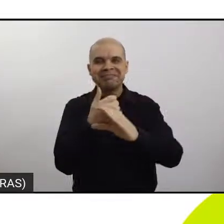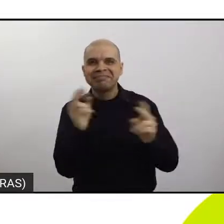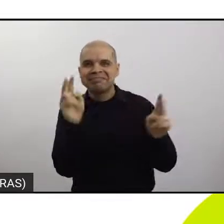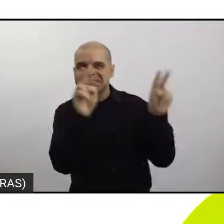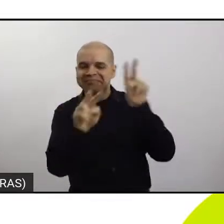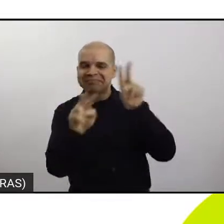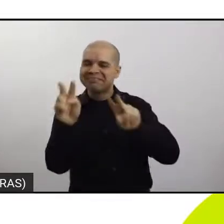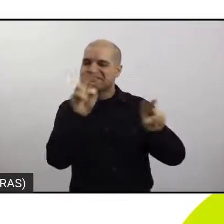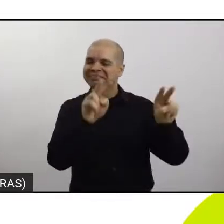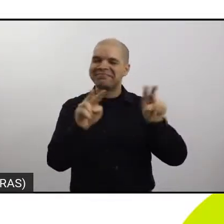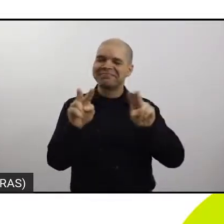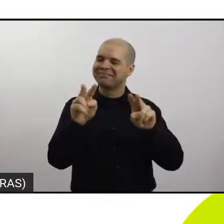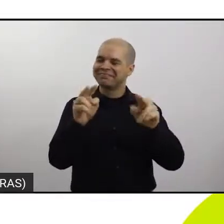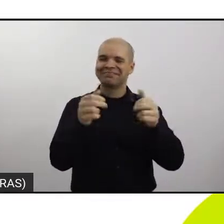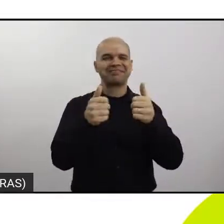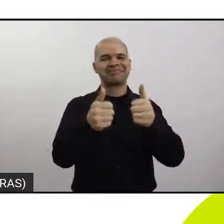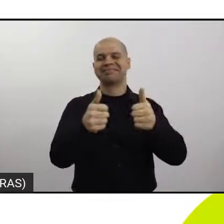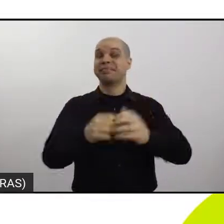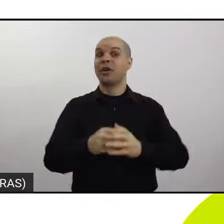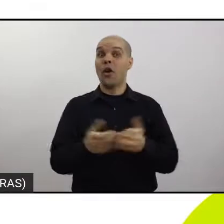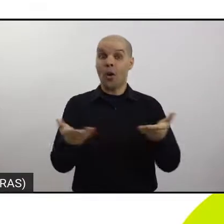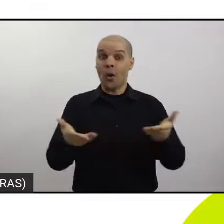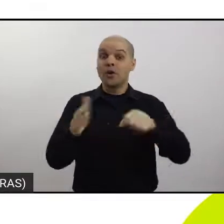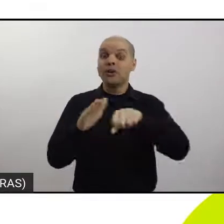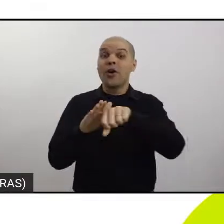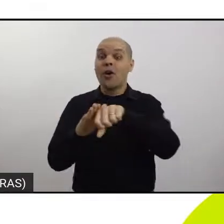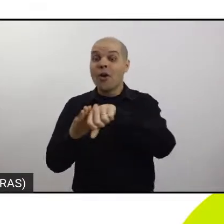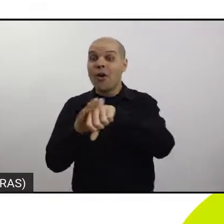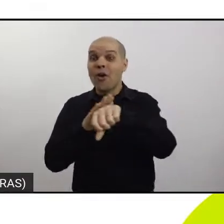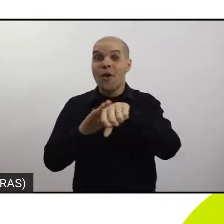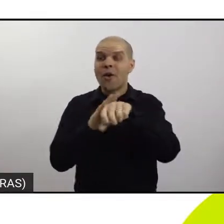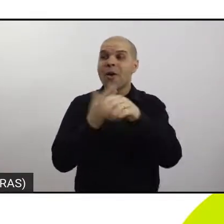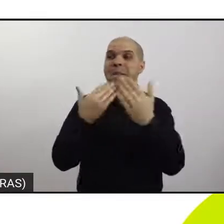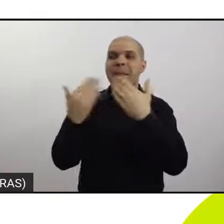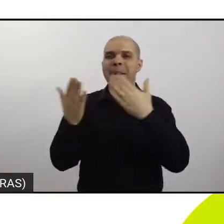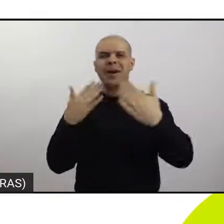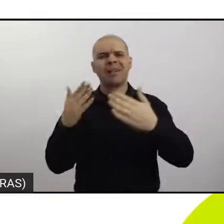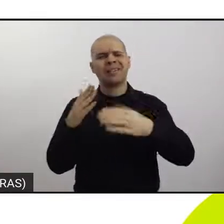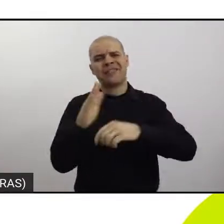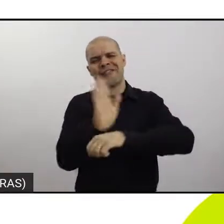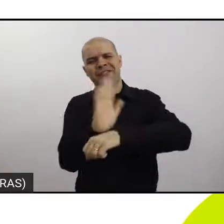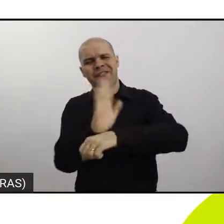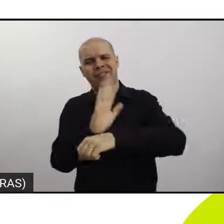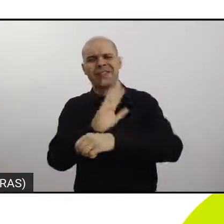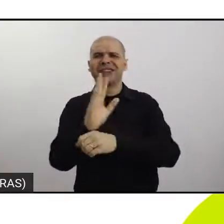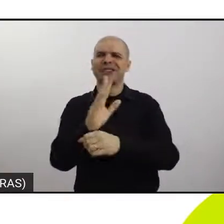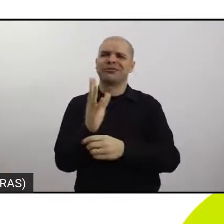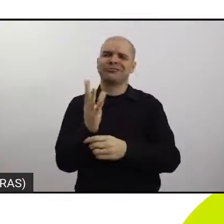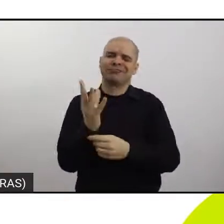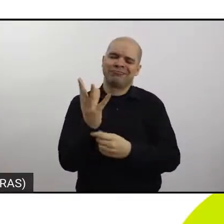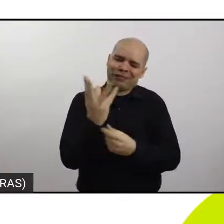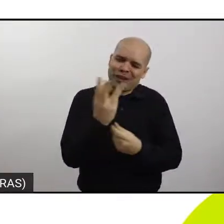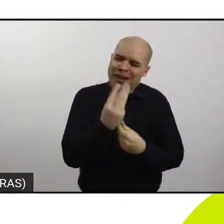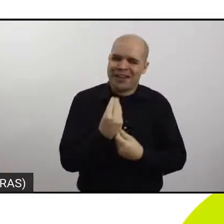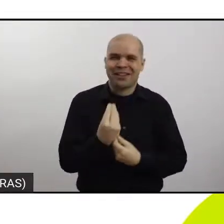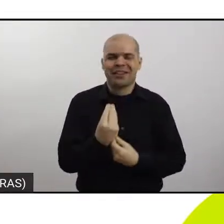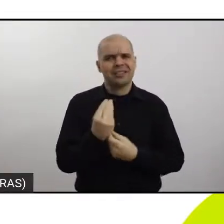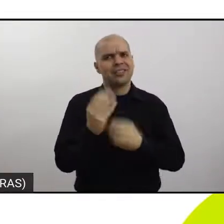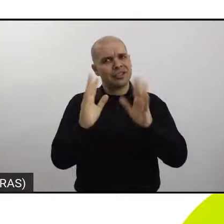Nós vamos conversar hoje sobre videoarte. Aliás, esse já é o segundo programa sobre